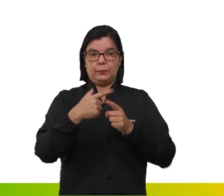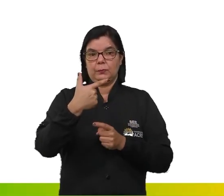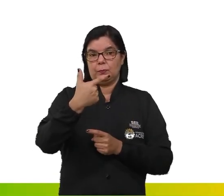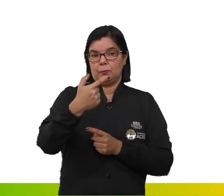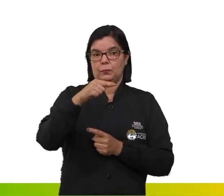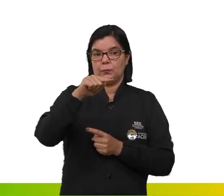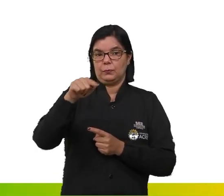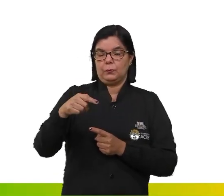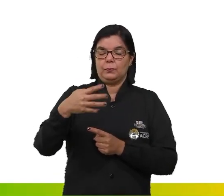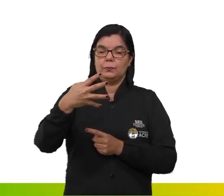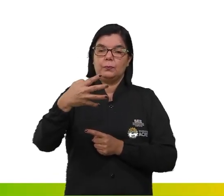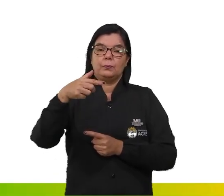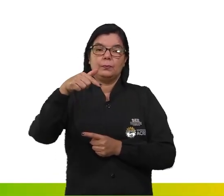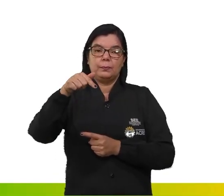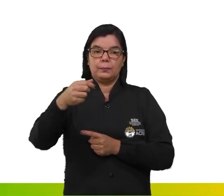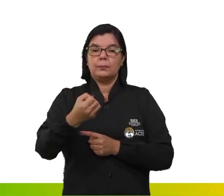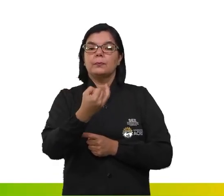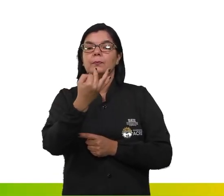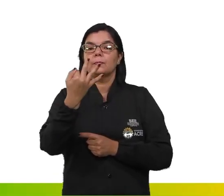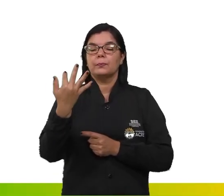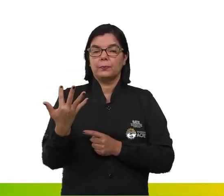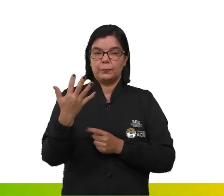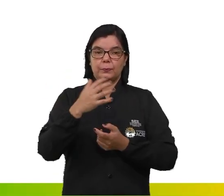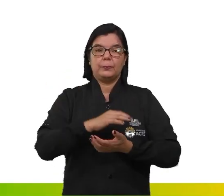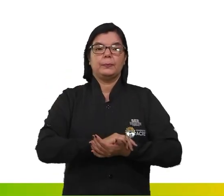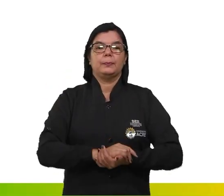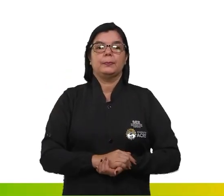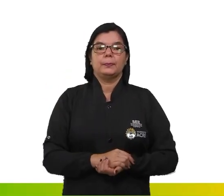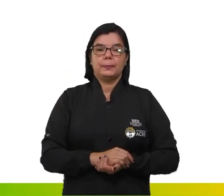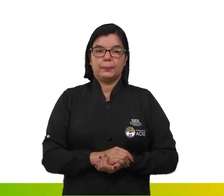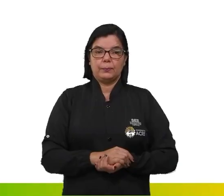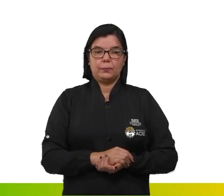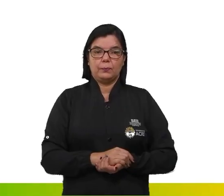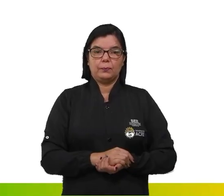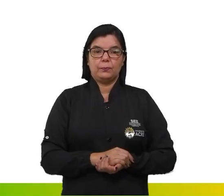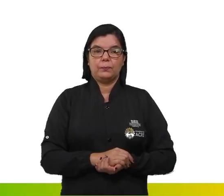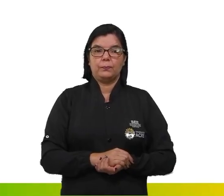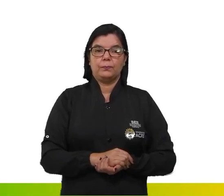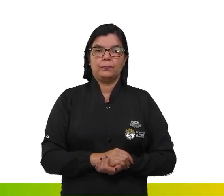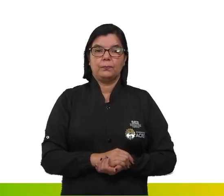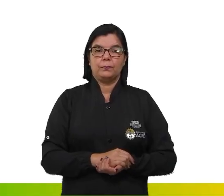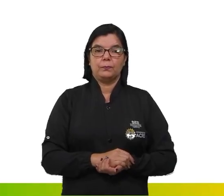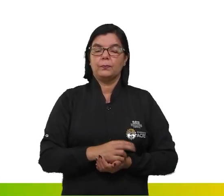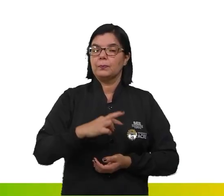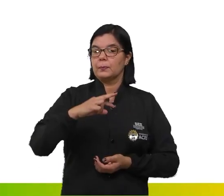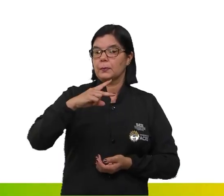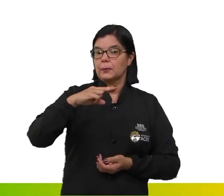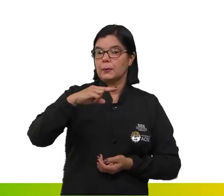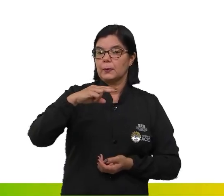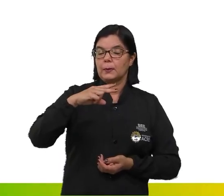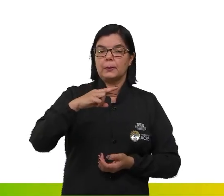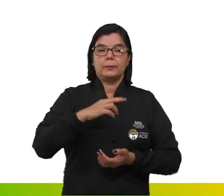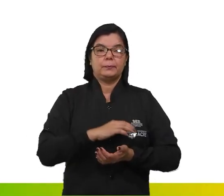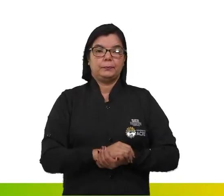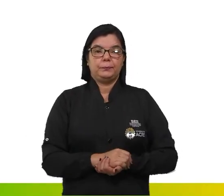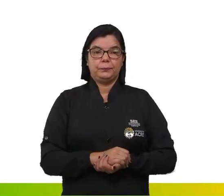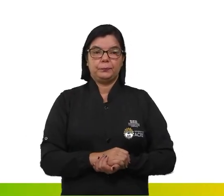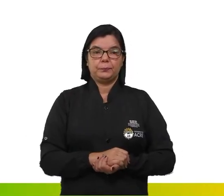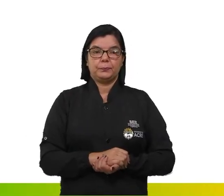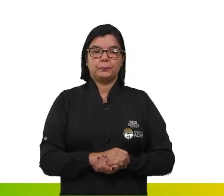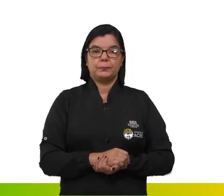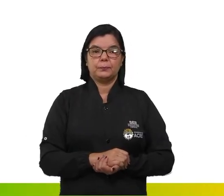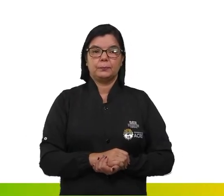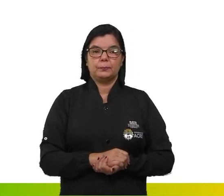também a quantidade de acres, 2,47. Quando eu fizer essa multiplicação, eu vou